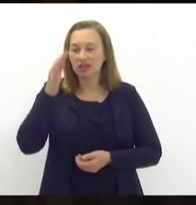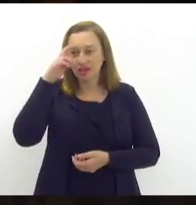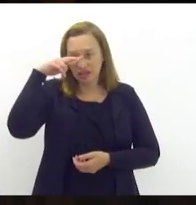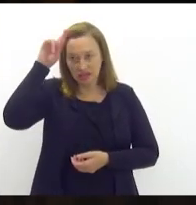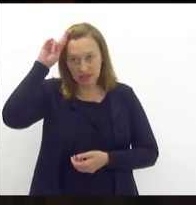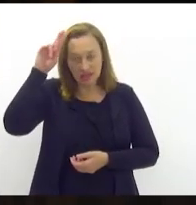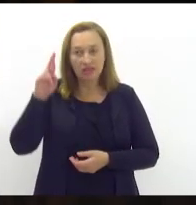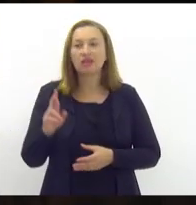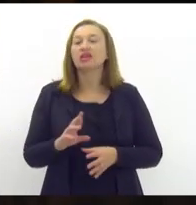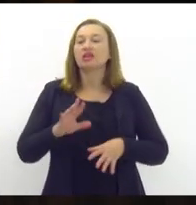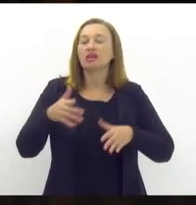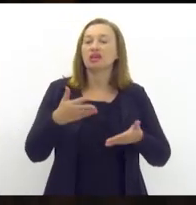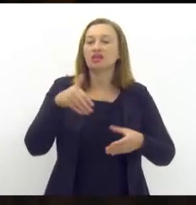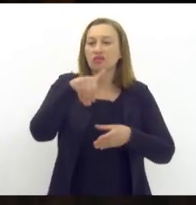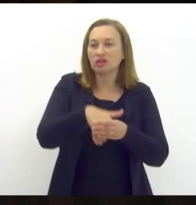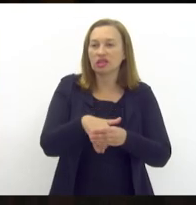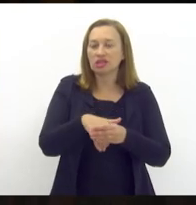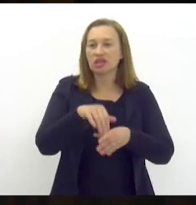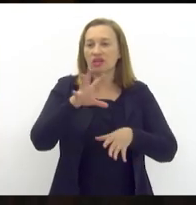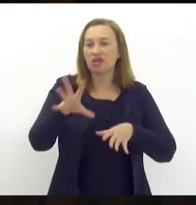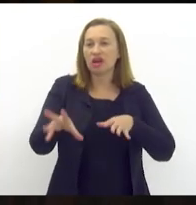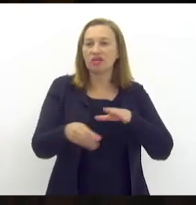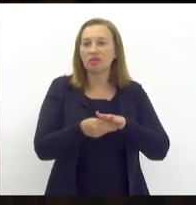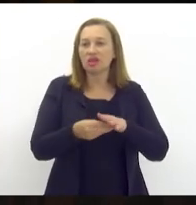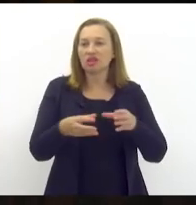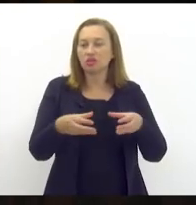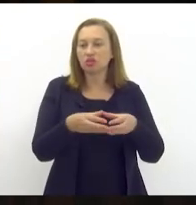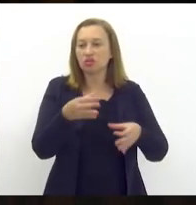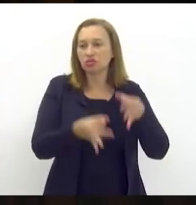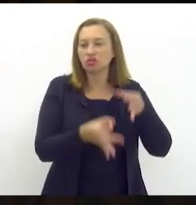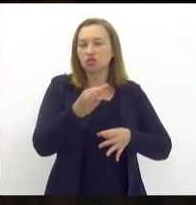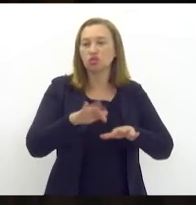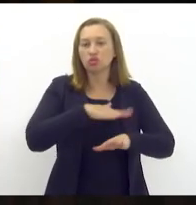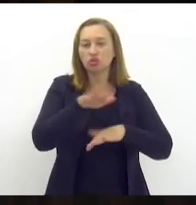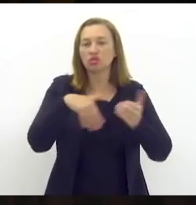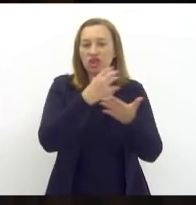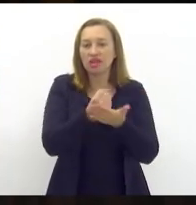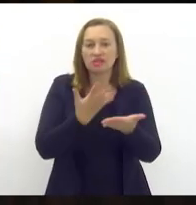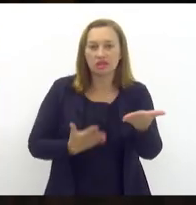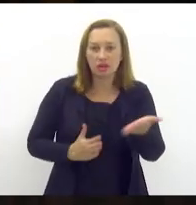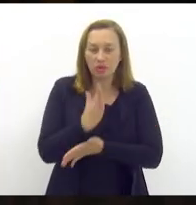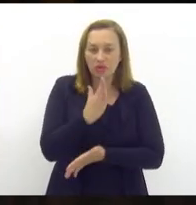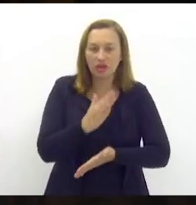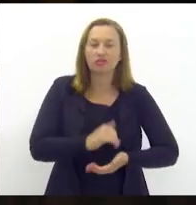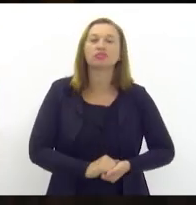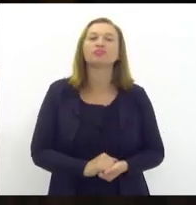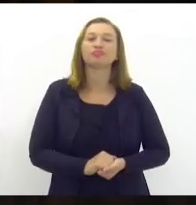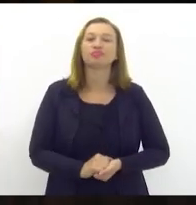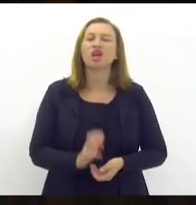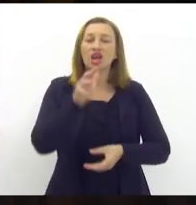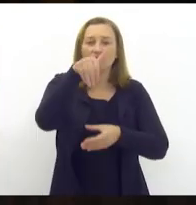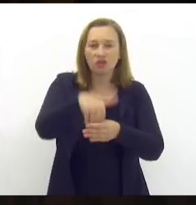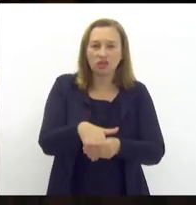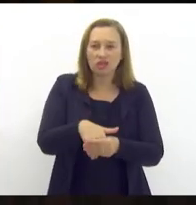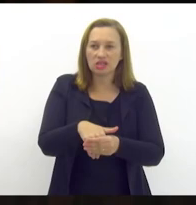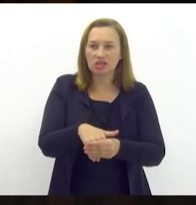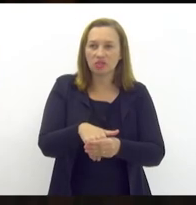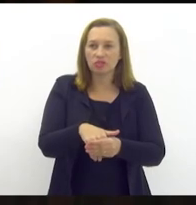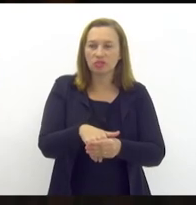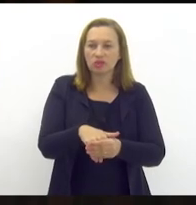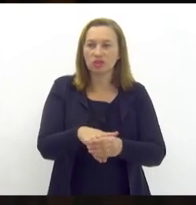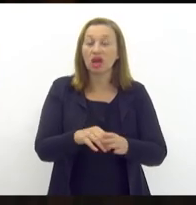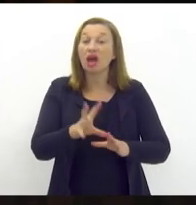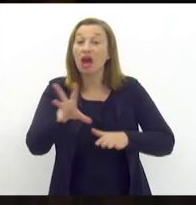emenda da Comissão de Constituição e Justiça. Senhores que aprovam, permaneçam como estão. Aprovado. Em